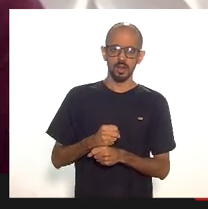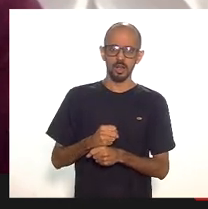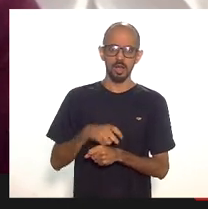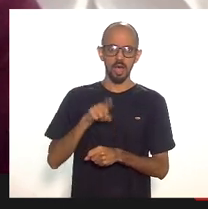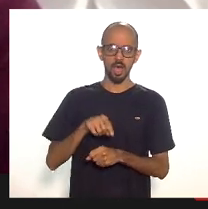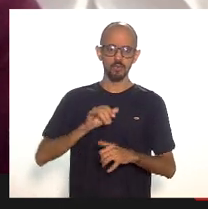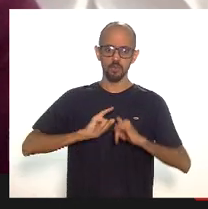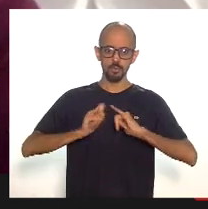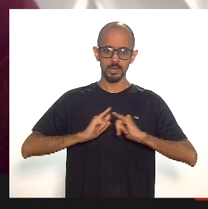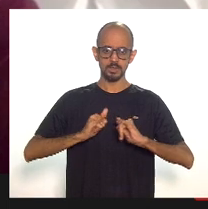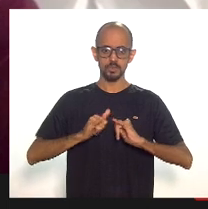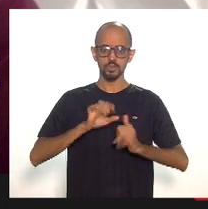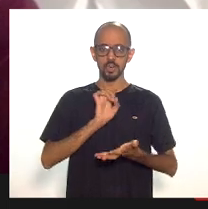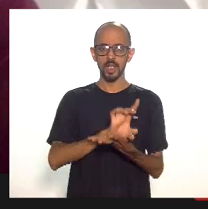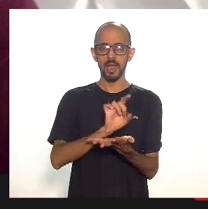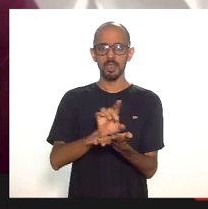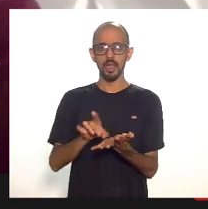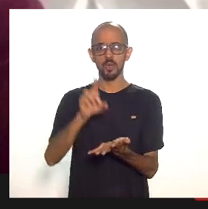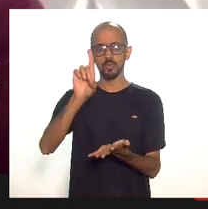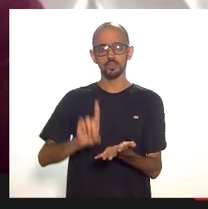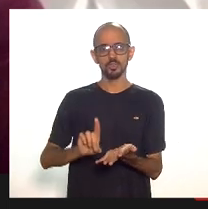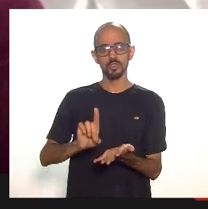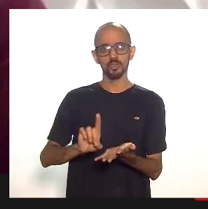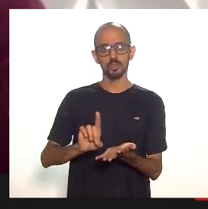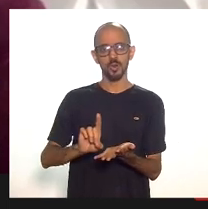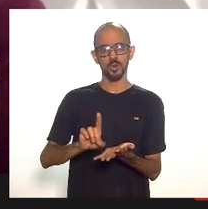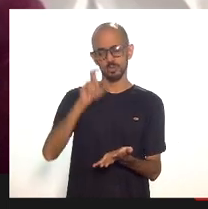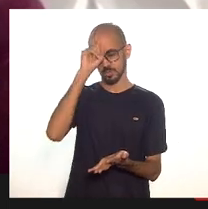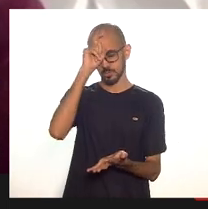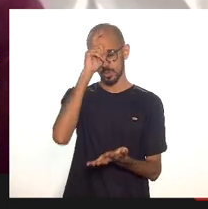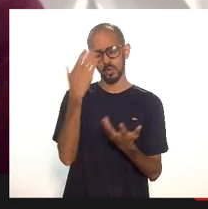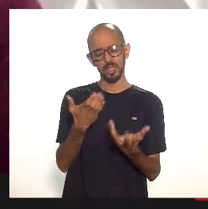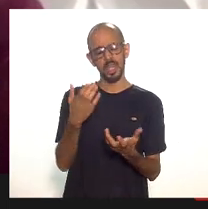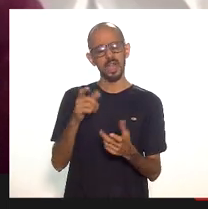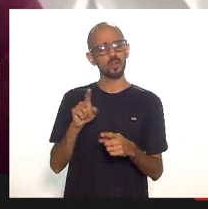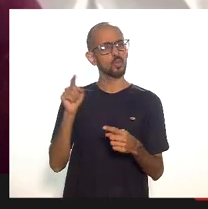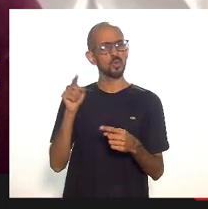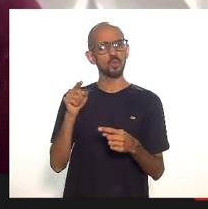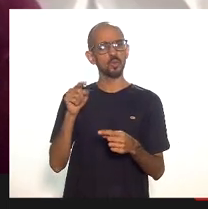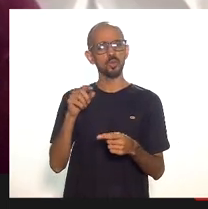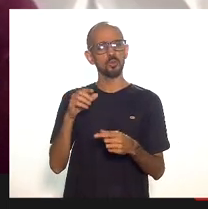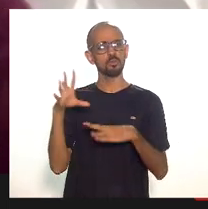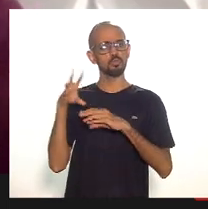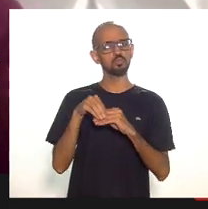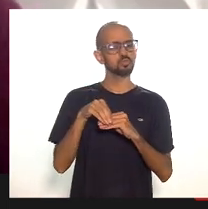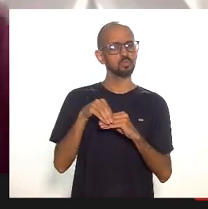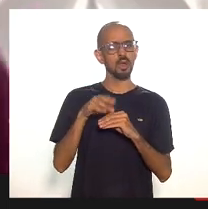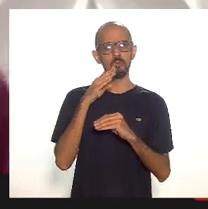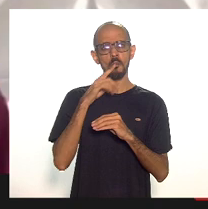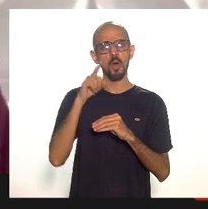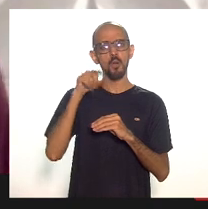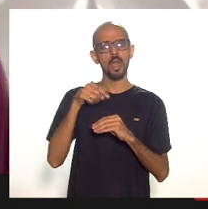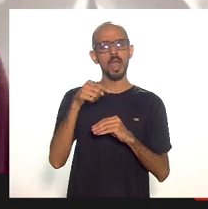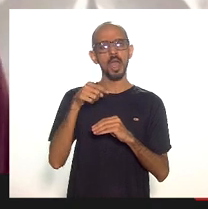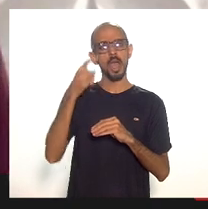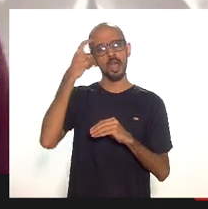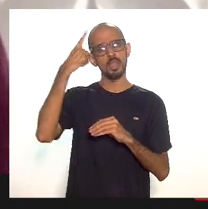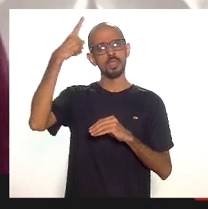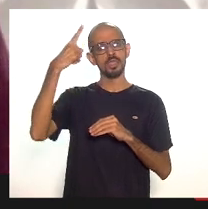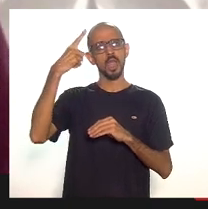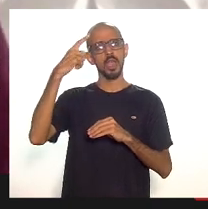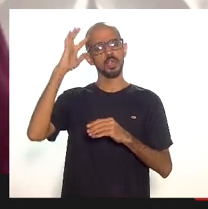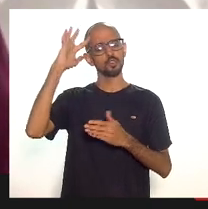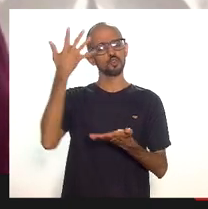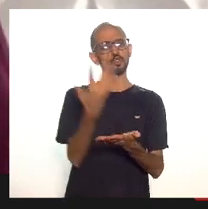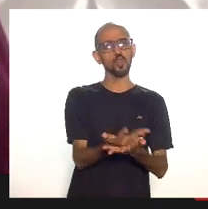pelos diretores dessas instituições. Então, eu queria, assim, objetivamente, qual é a perspectiva do Ministério da Saúde da